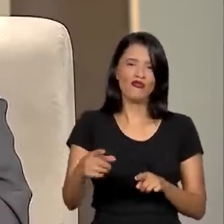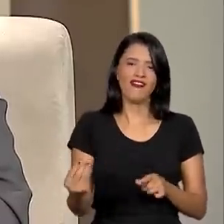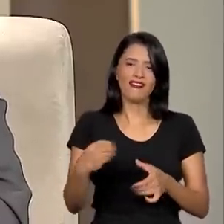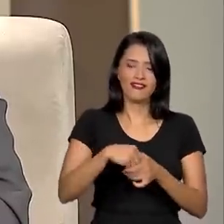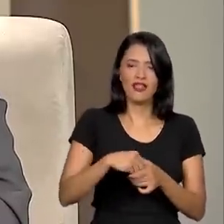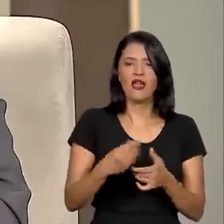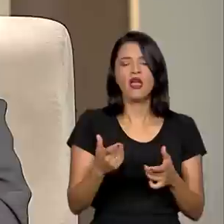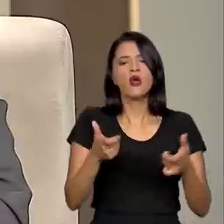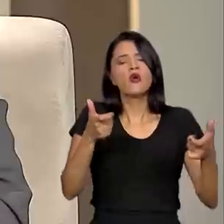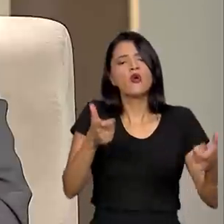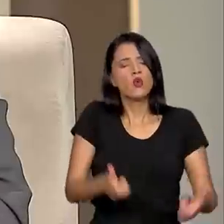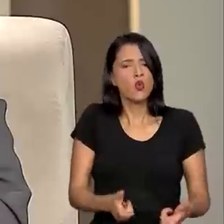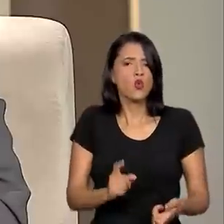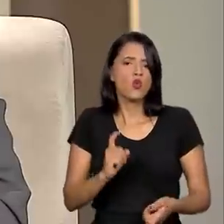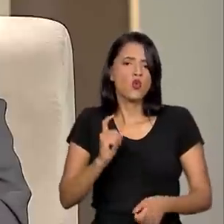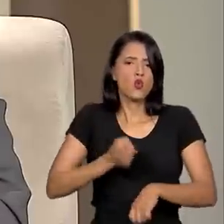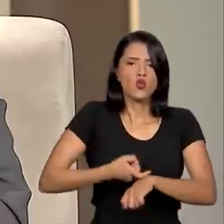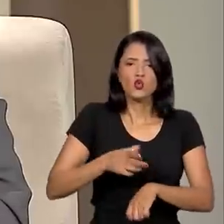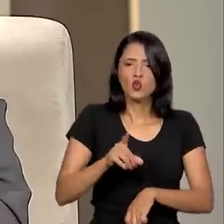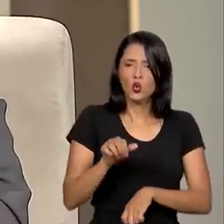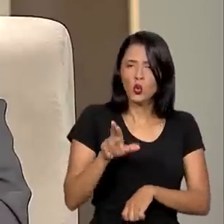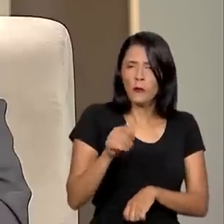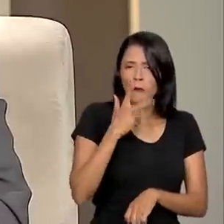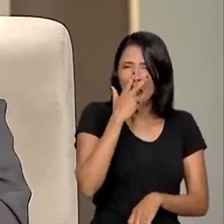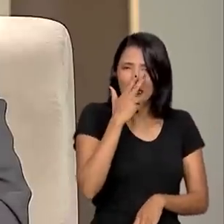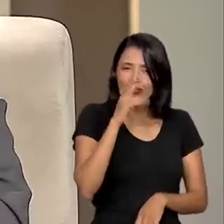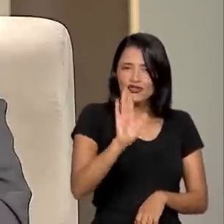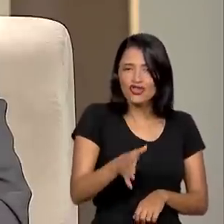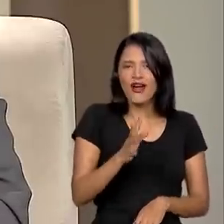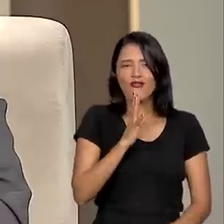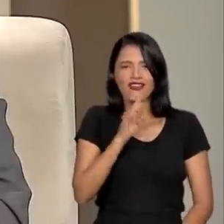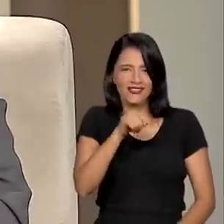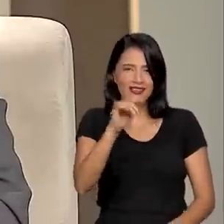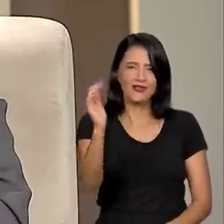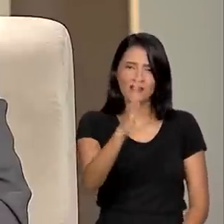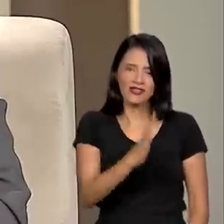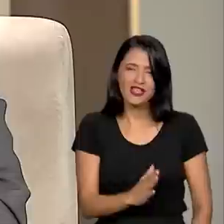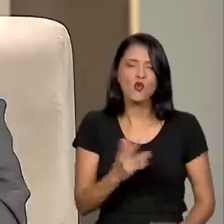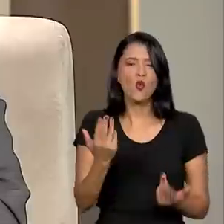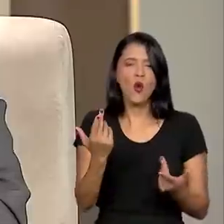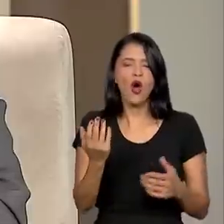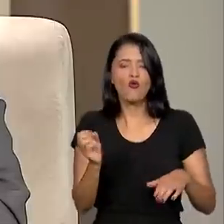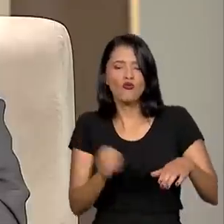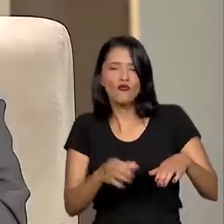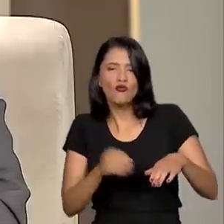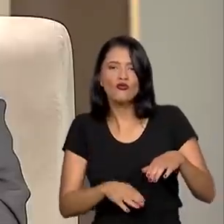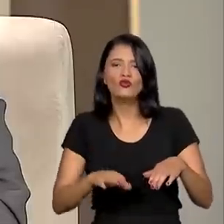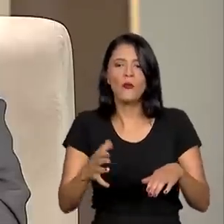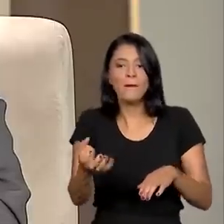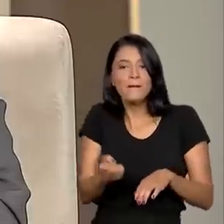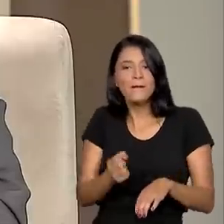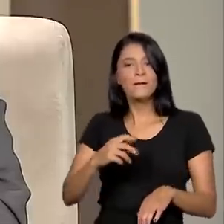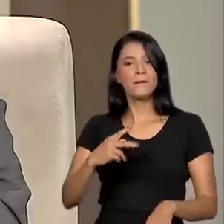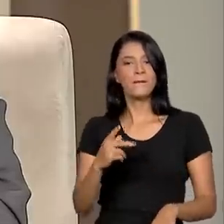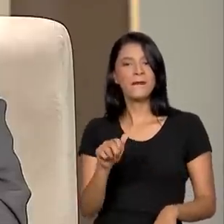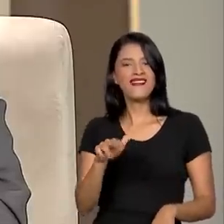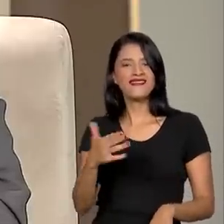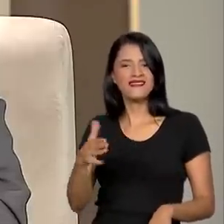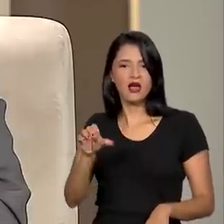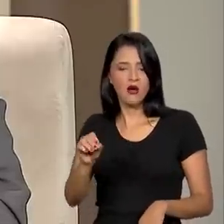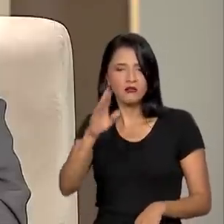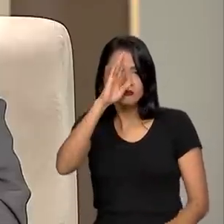duro, muito parecido com o que a população brasileira já conhece como um fundo de pensão, onde aquele principal,